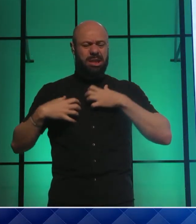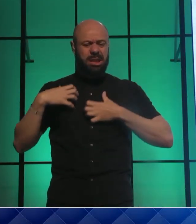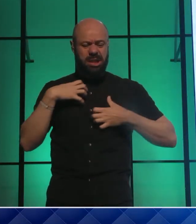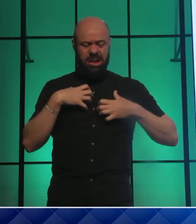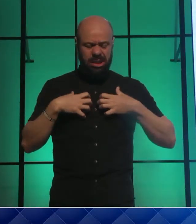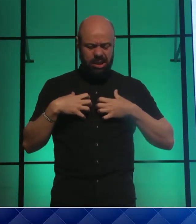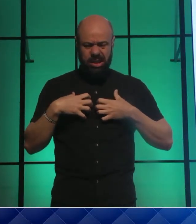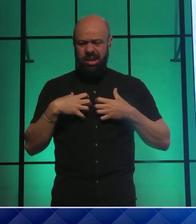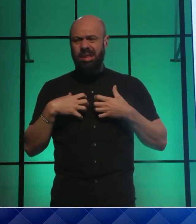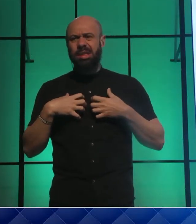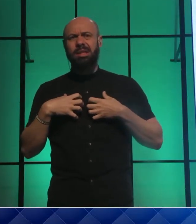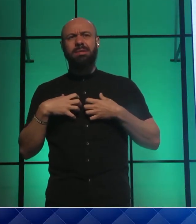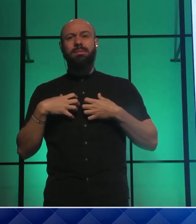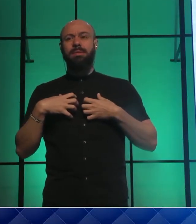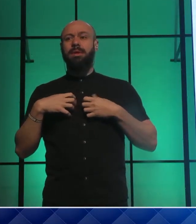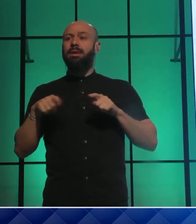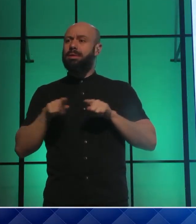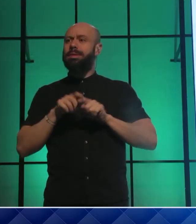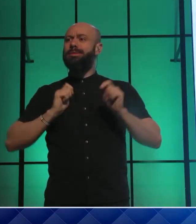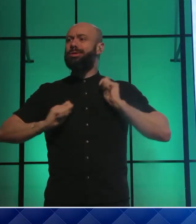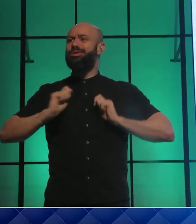quanto ansioso.